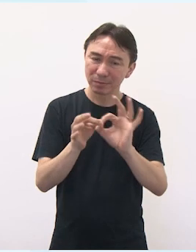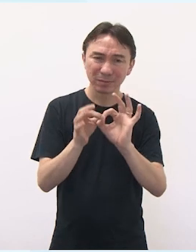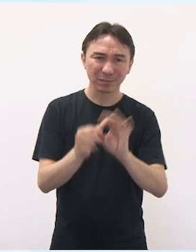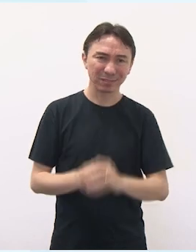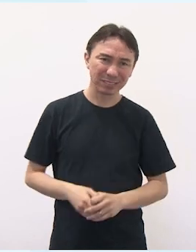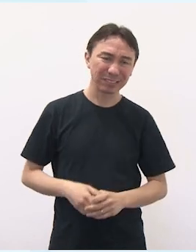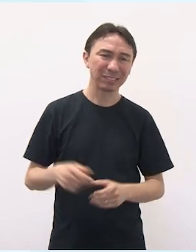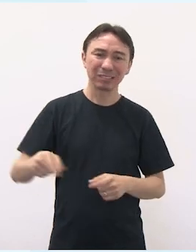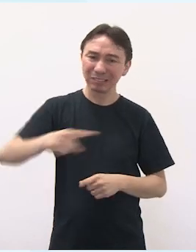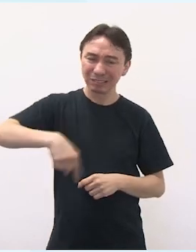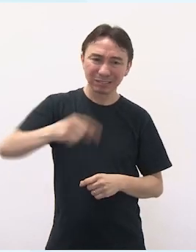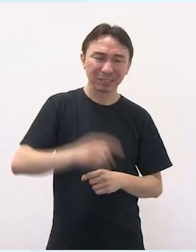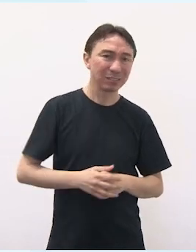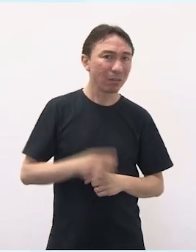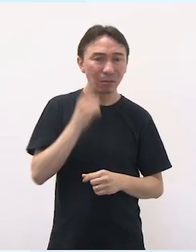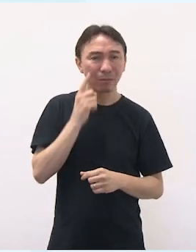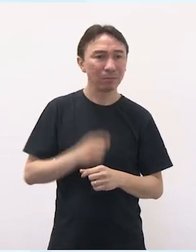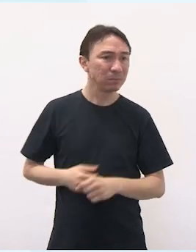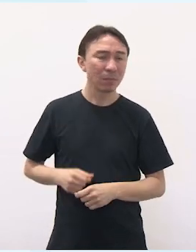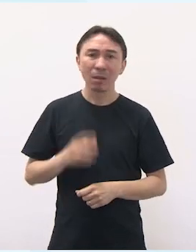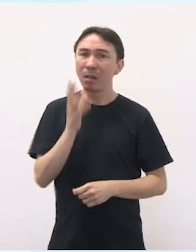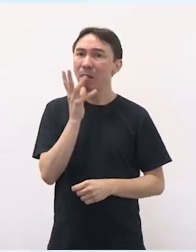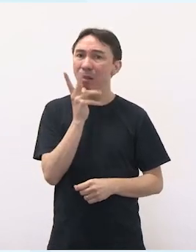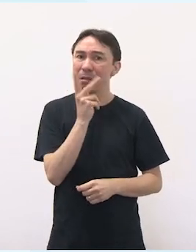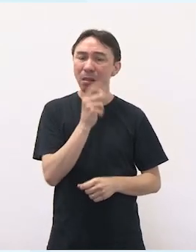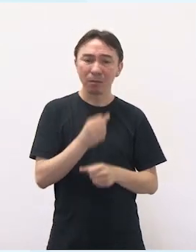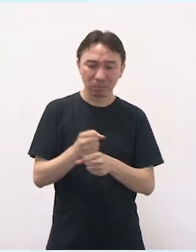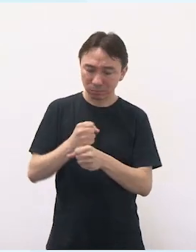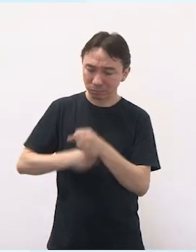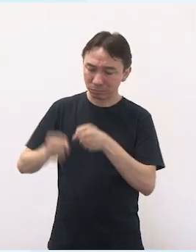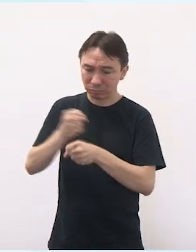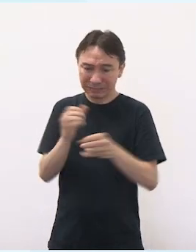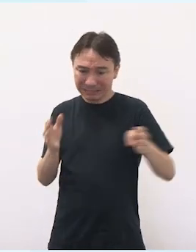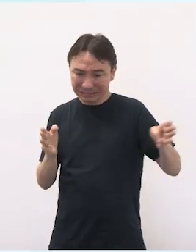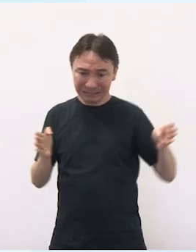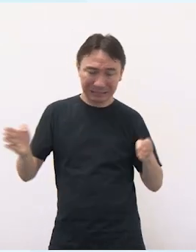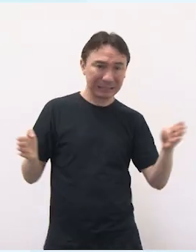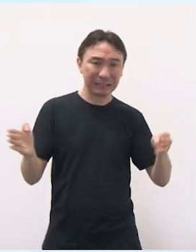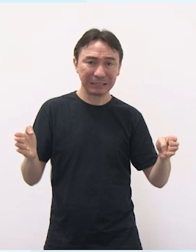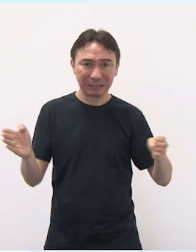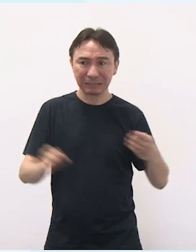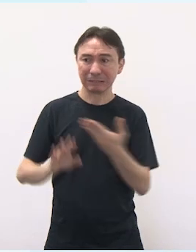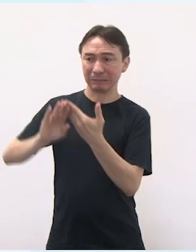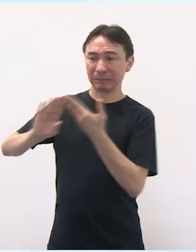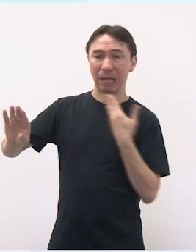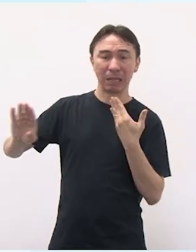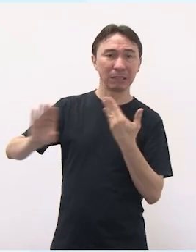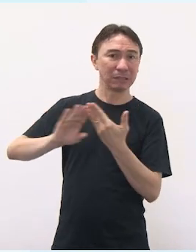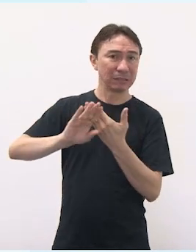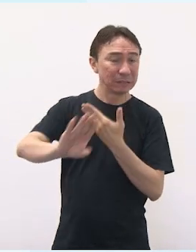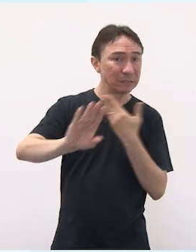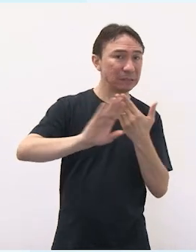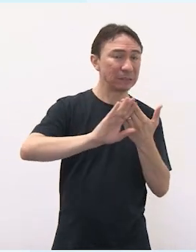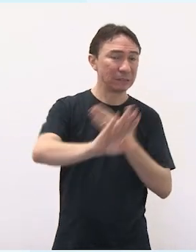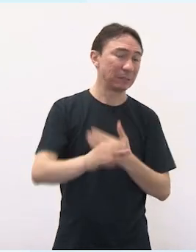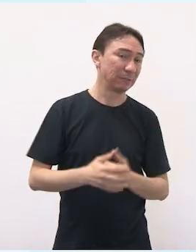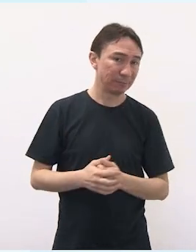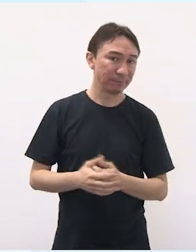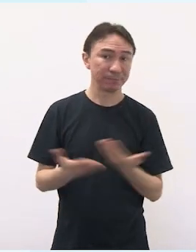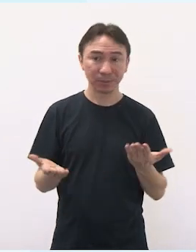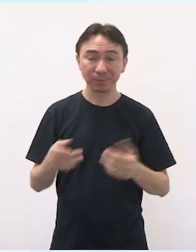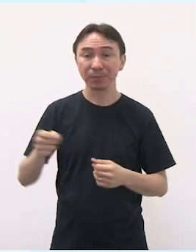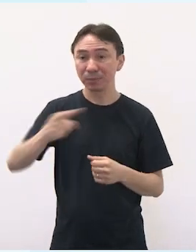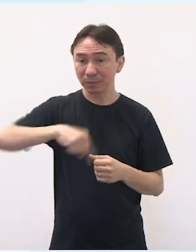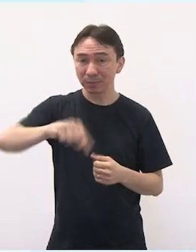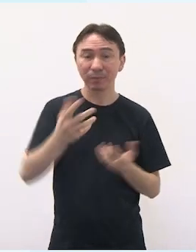né, fisicamente, né? Então, para a gente poder contribuir com essas ações para a valorização da vida, considerando